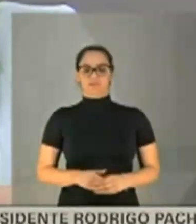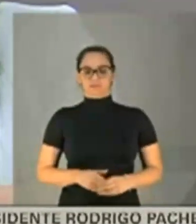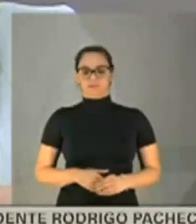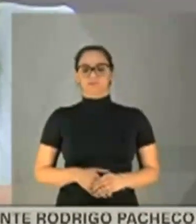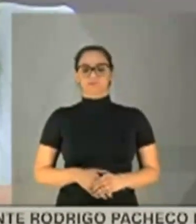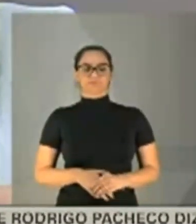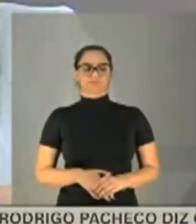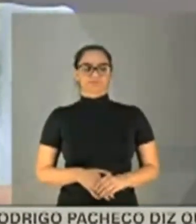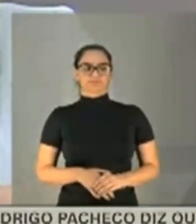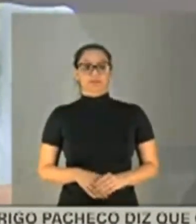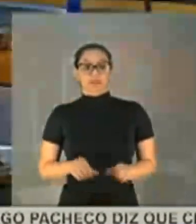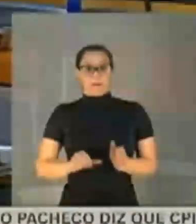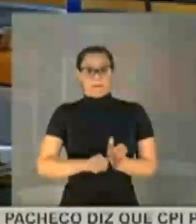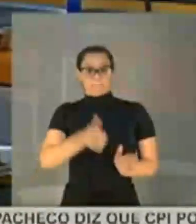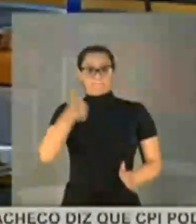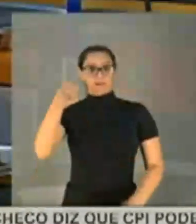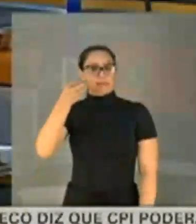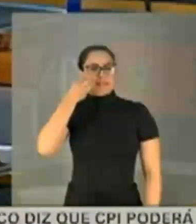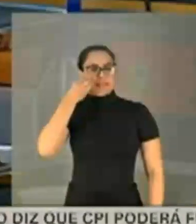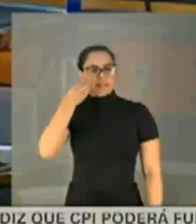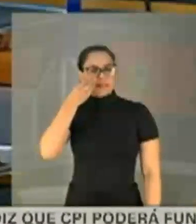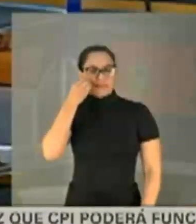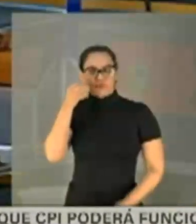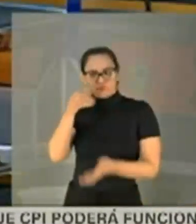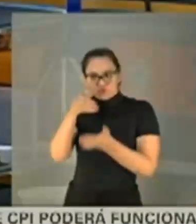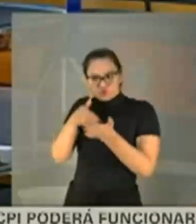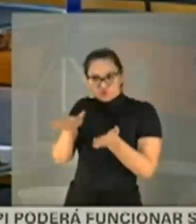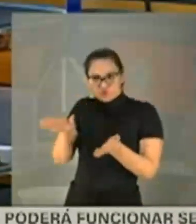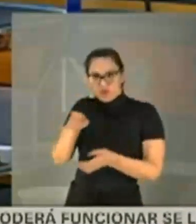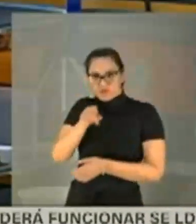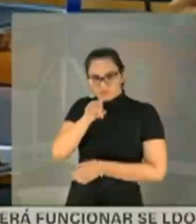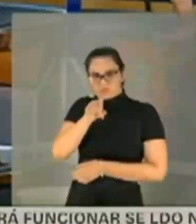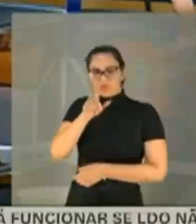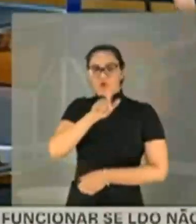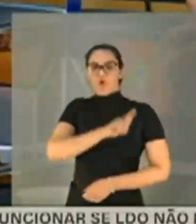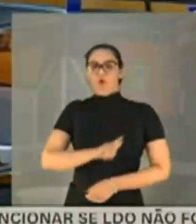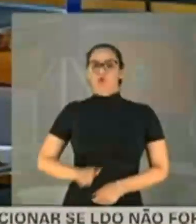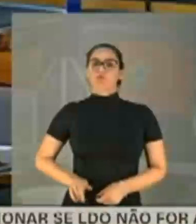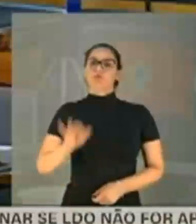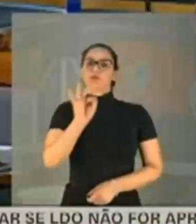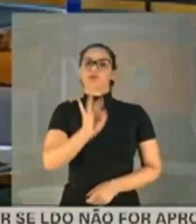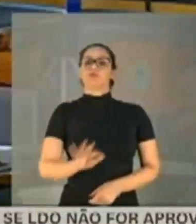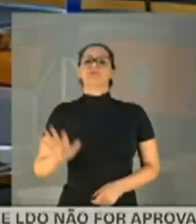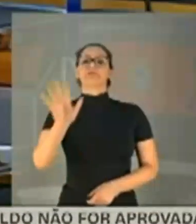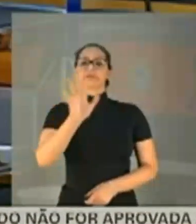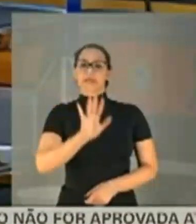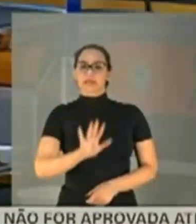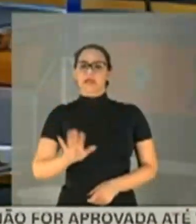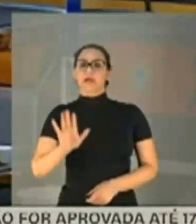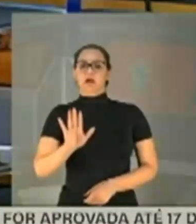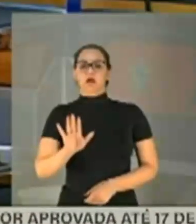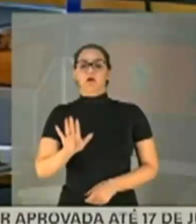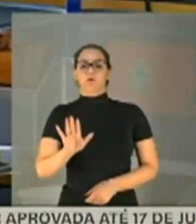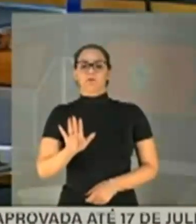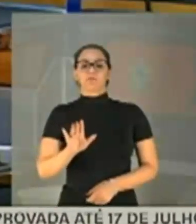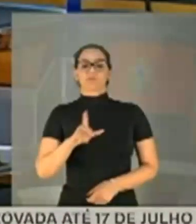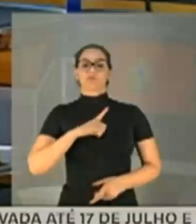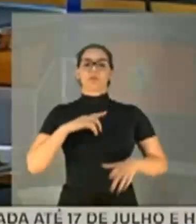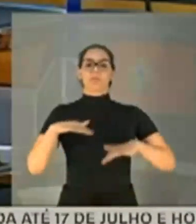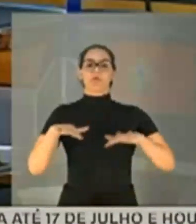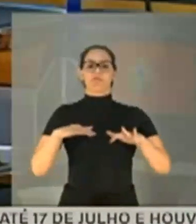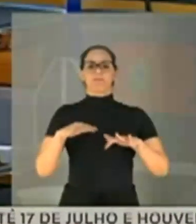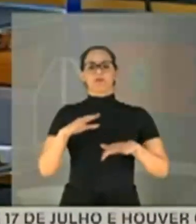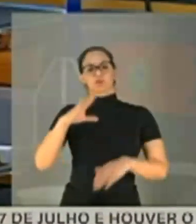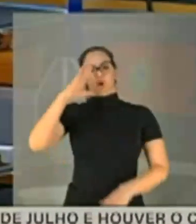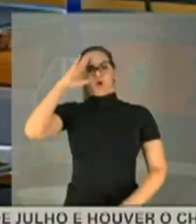Na primeira tentativa de exoneração do senhor, o governo federal fez esse movimento, coronel Elcio.